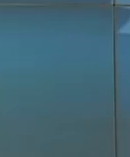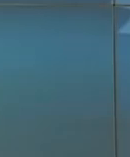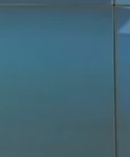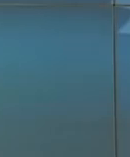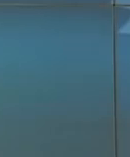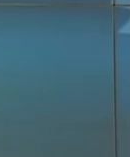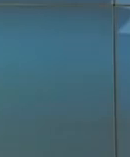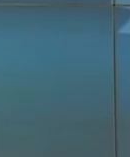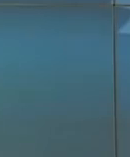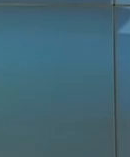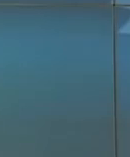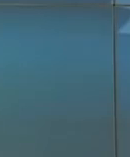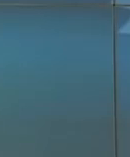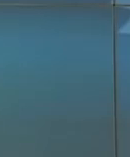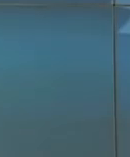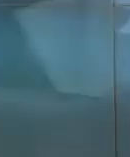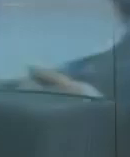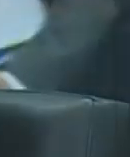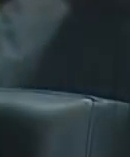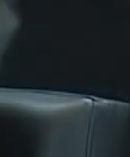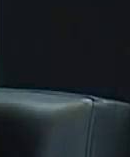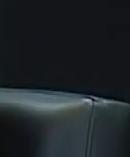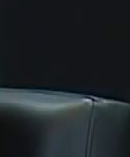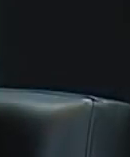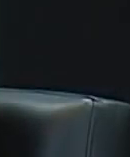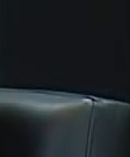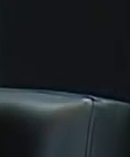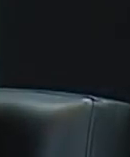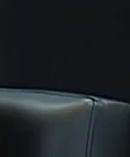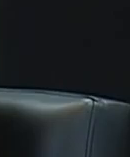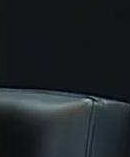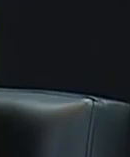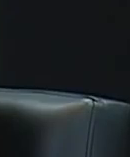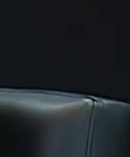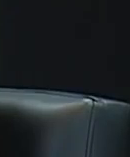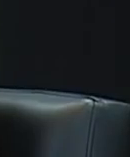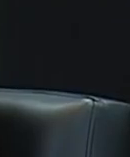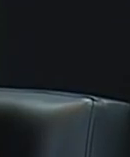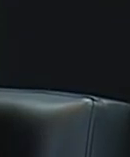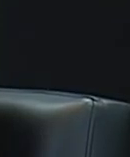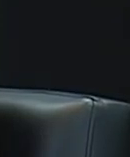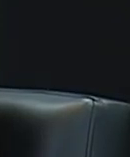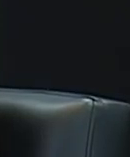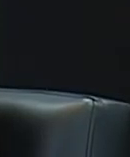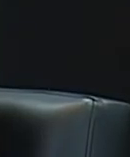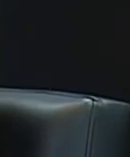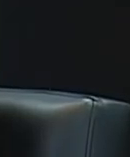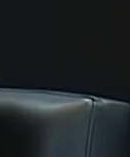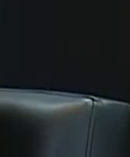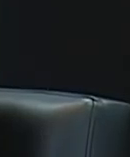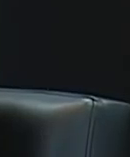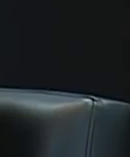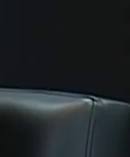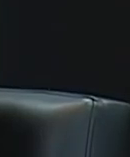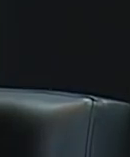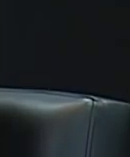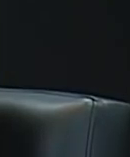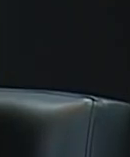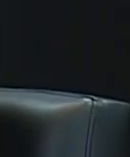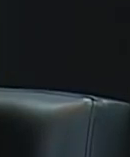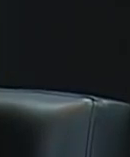Experiências, Perspectivas e Desafios a partir do Plano Brasil Sem Miséria. O objetivo do encontro é avaliar as conquistas a partir da